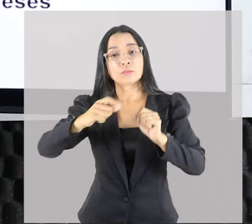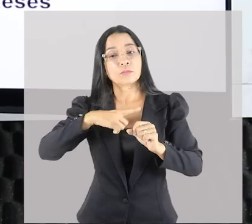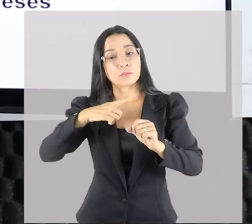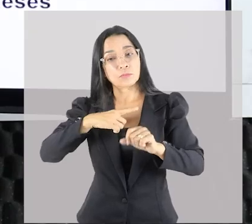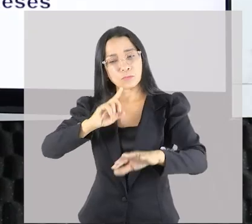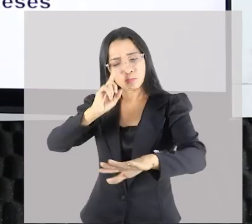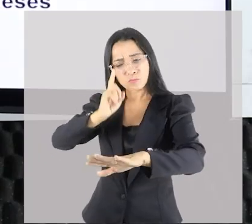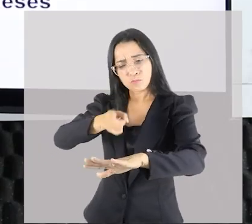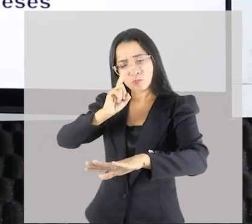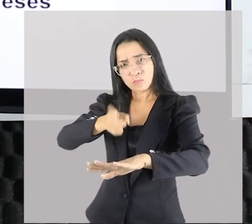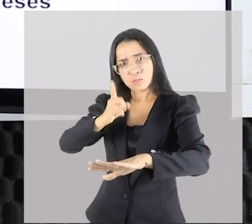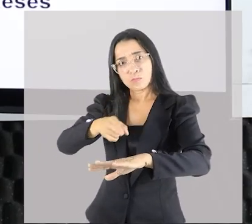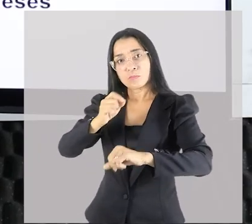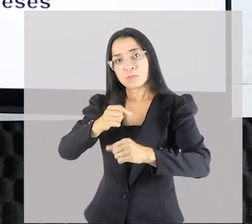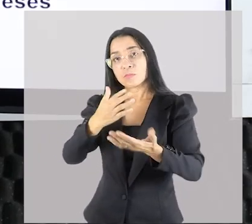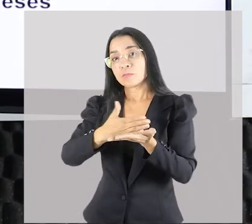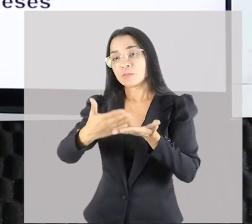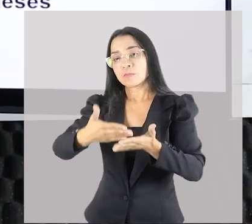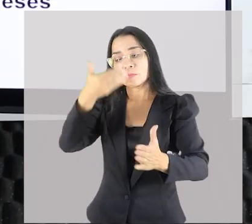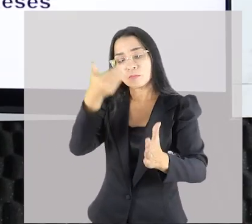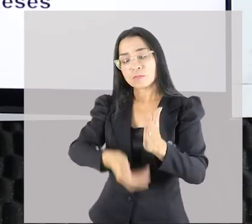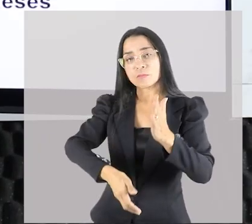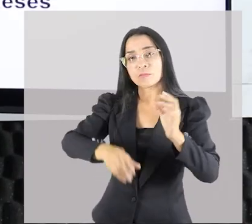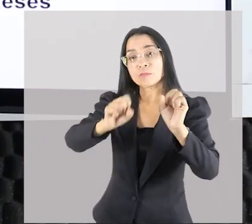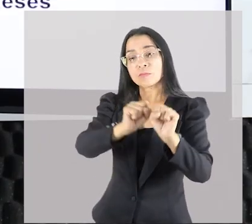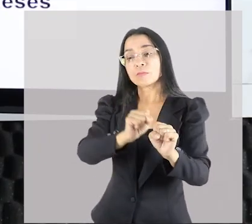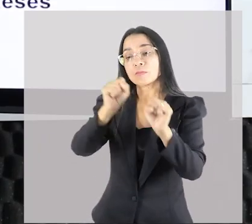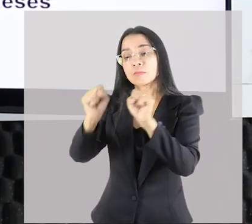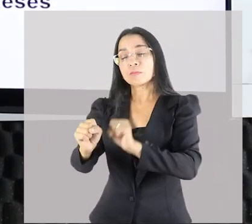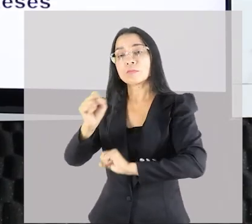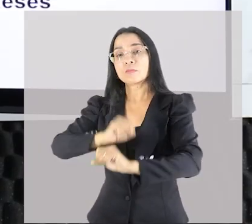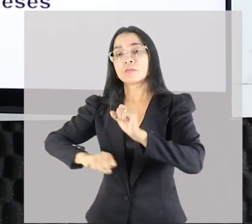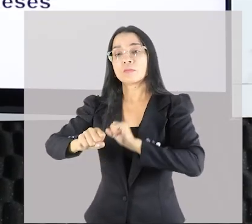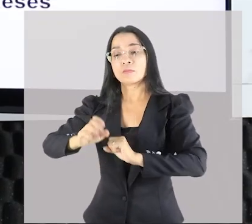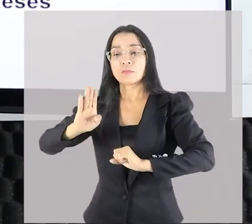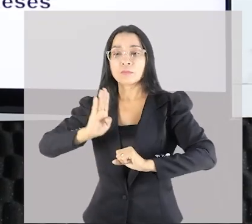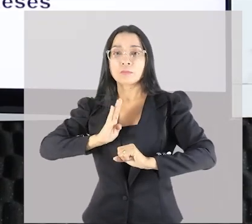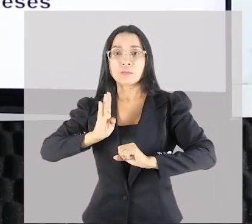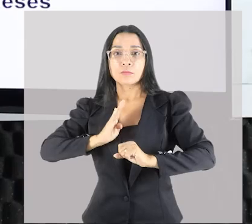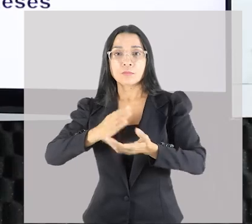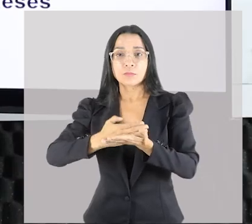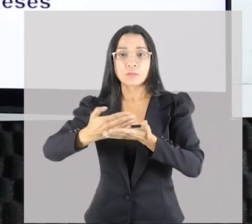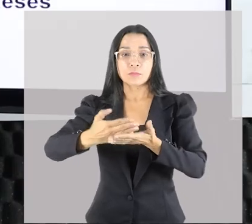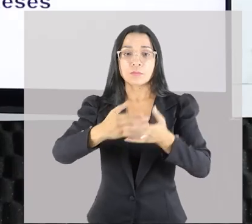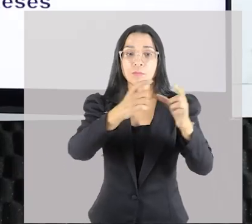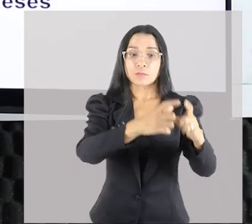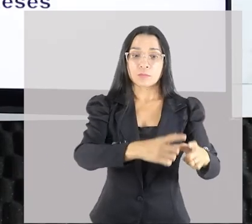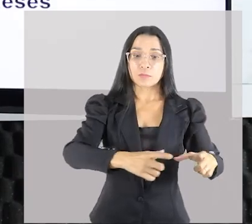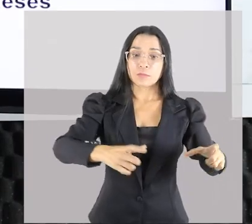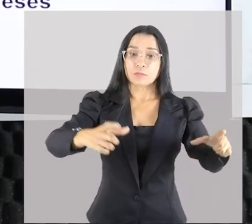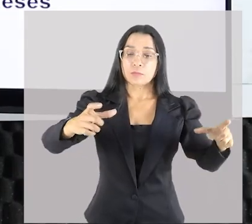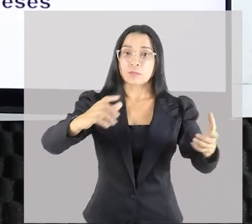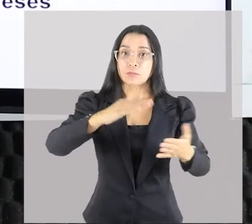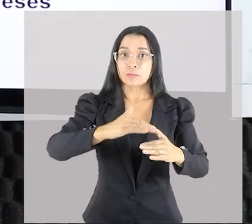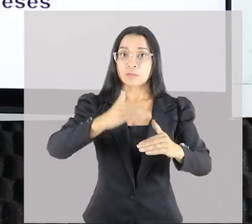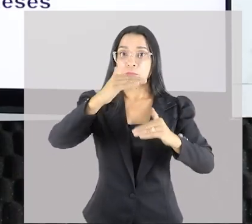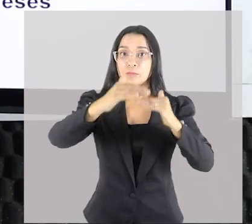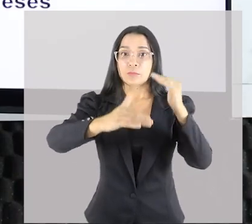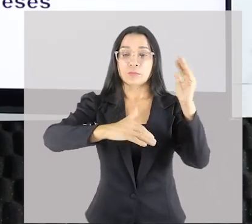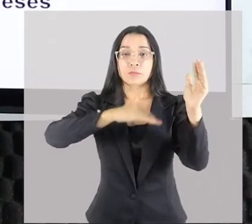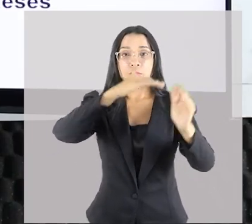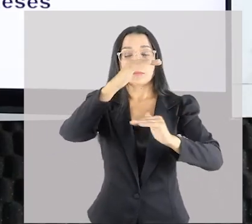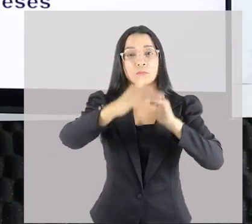domínio, ele começa a perder esse poder. E a burguesia, claro, começa a crescer, a aparecer. Começa